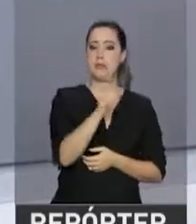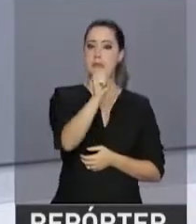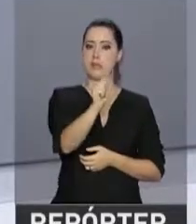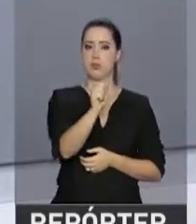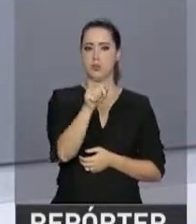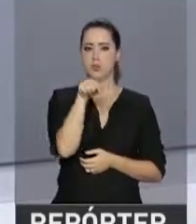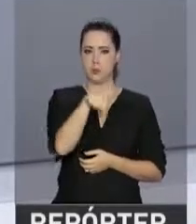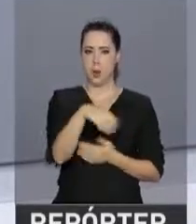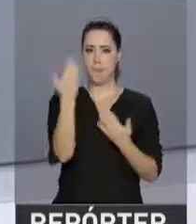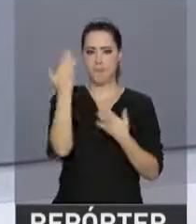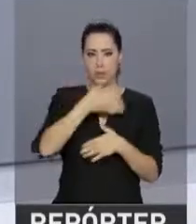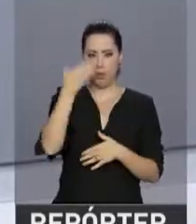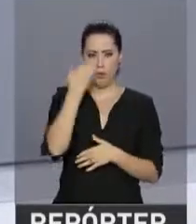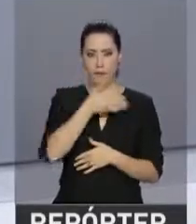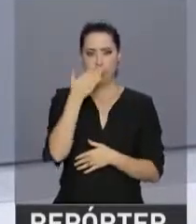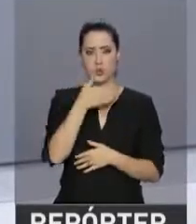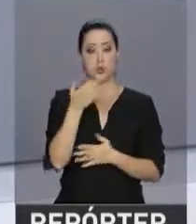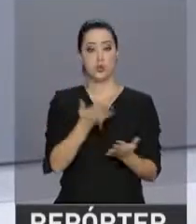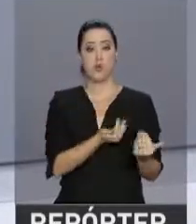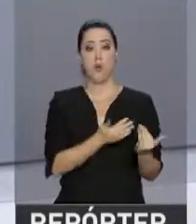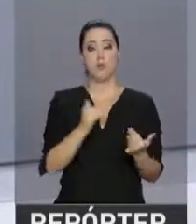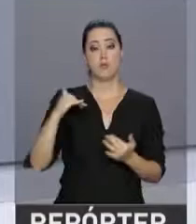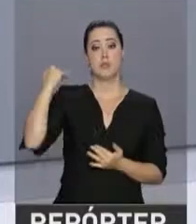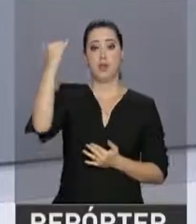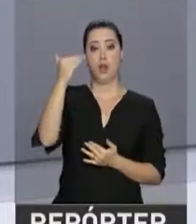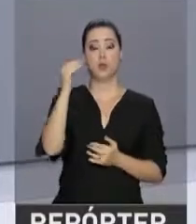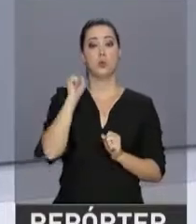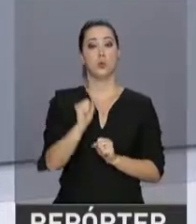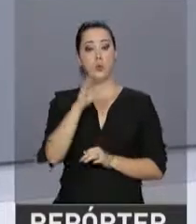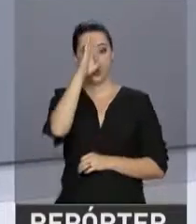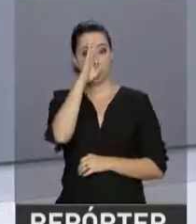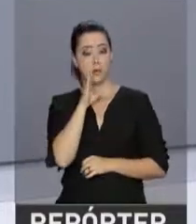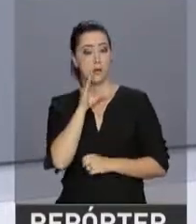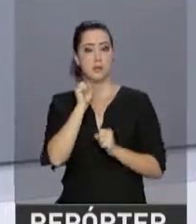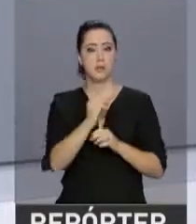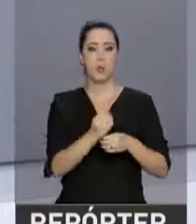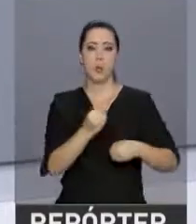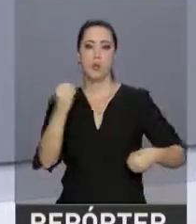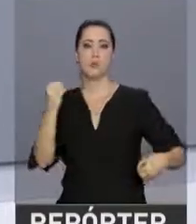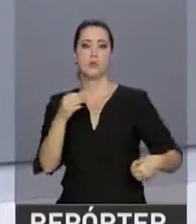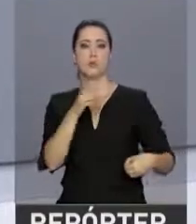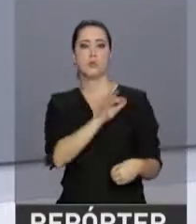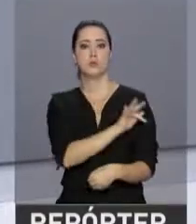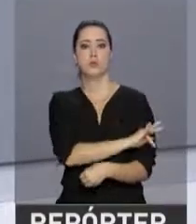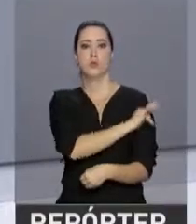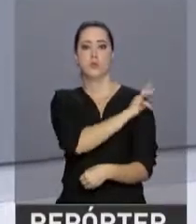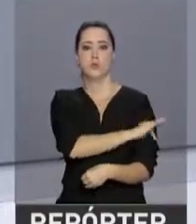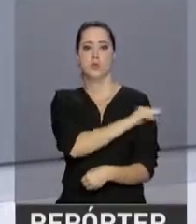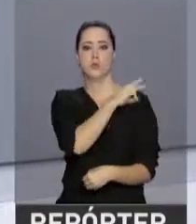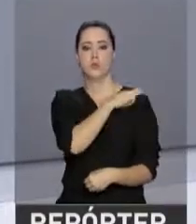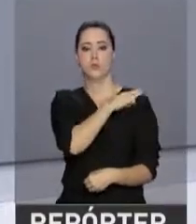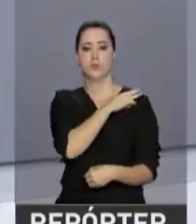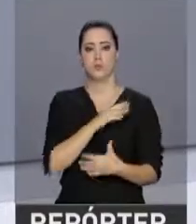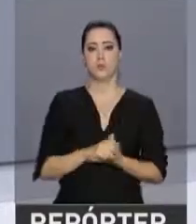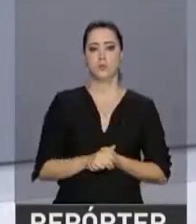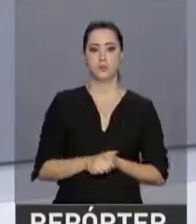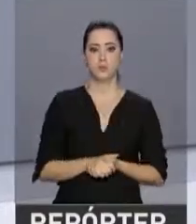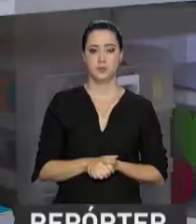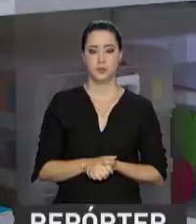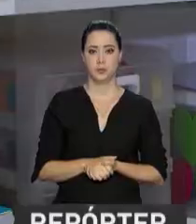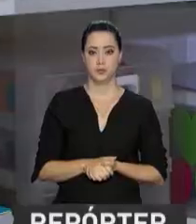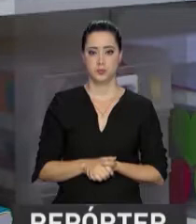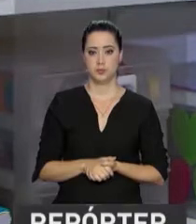enseja a prova gratuita e confere ao participante o certificado de conclusão do ensino médio e fundamental